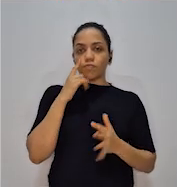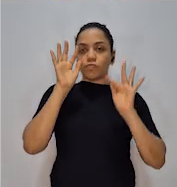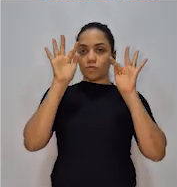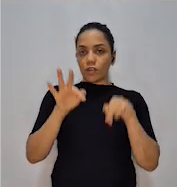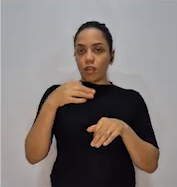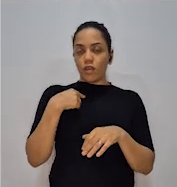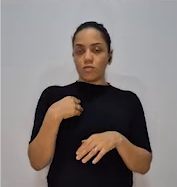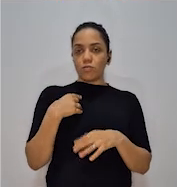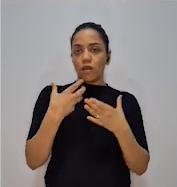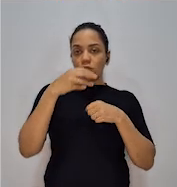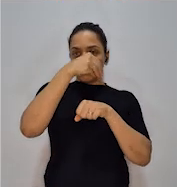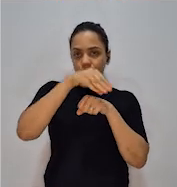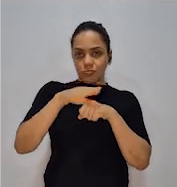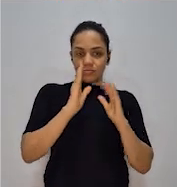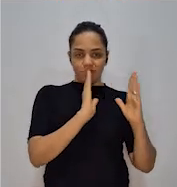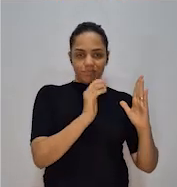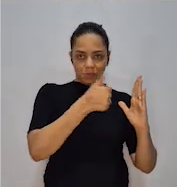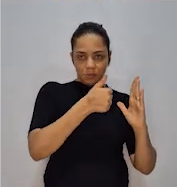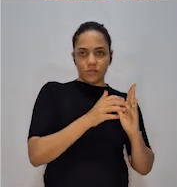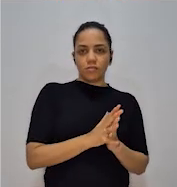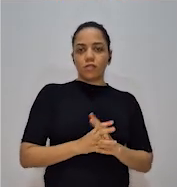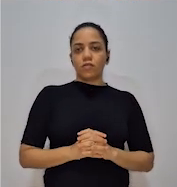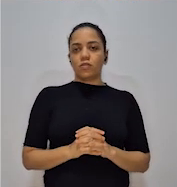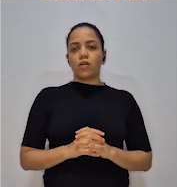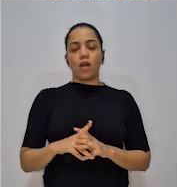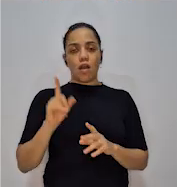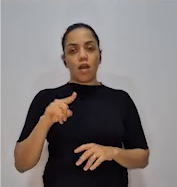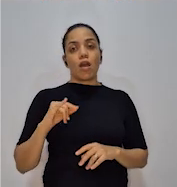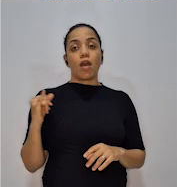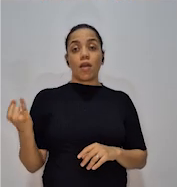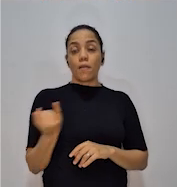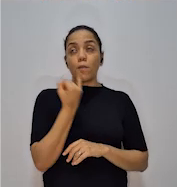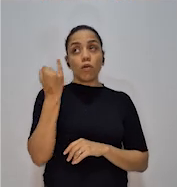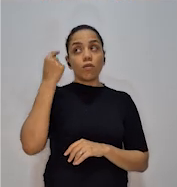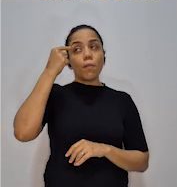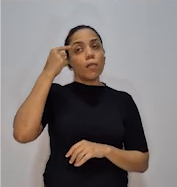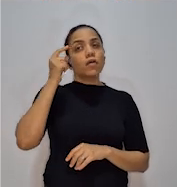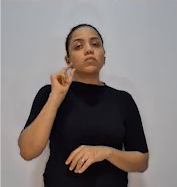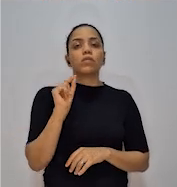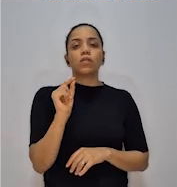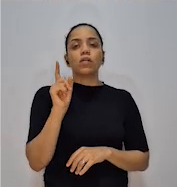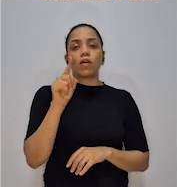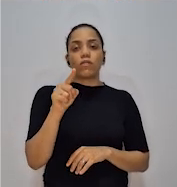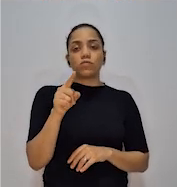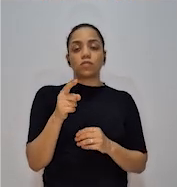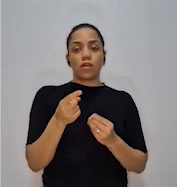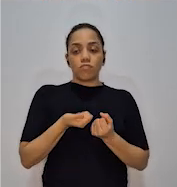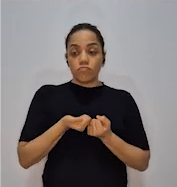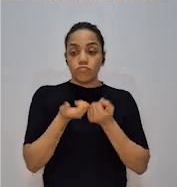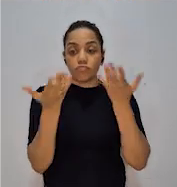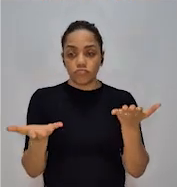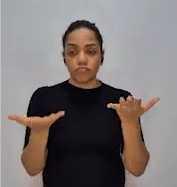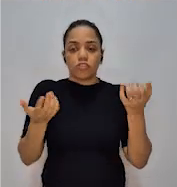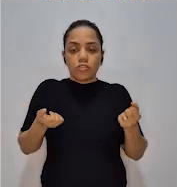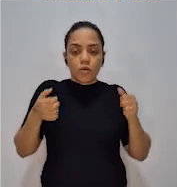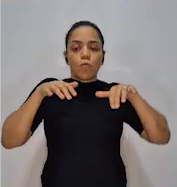queria trazer essa primeira parte, eu queria trazer que é importante lembrar que a promoção da diversidade e inclusão é um processo, eu